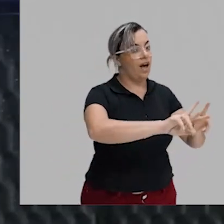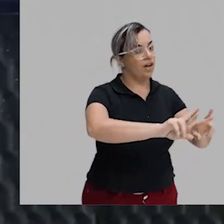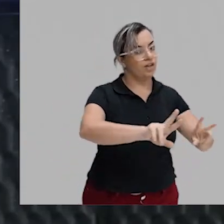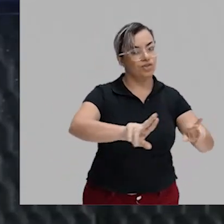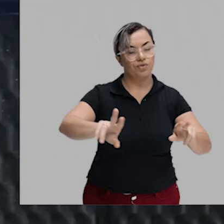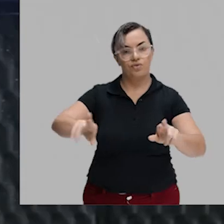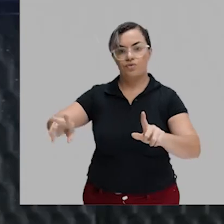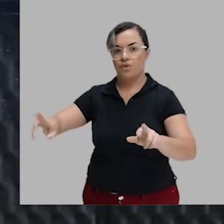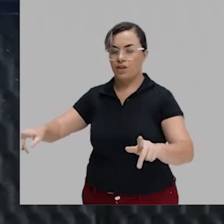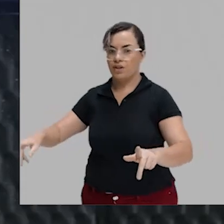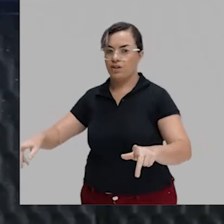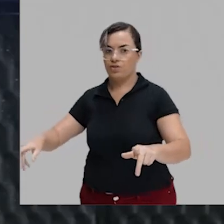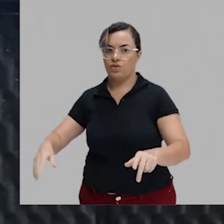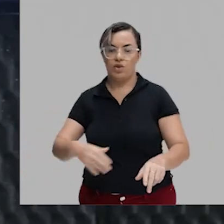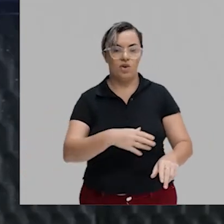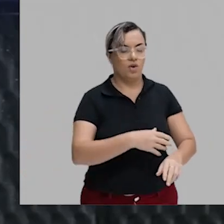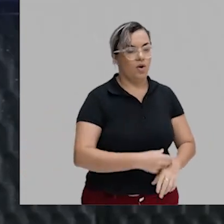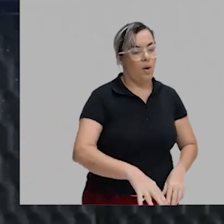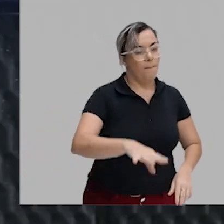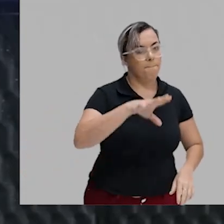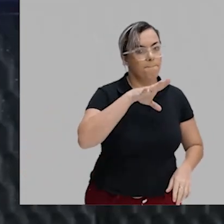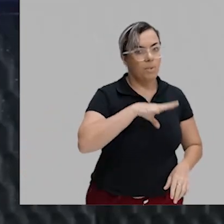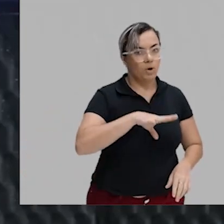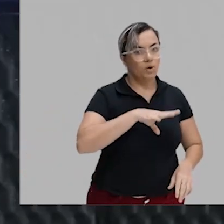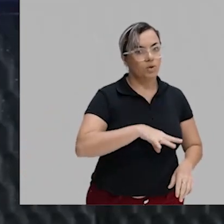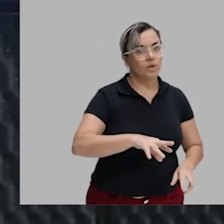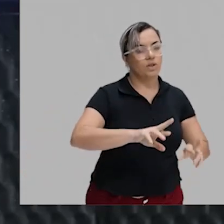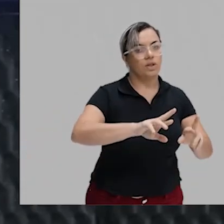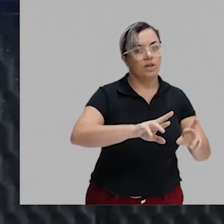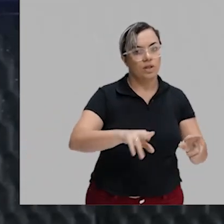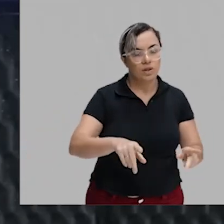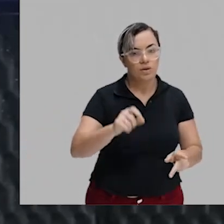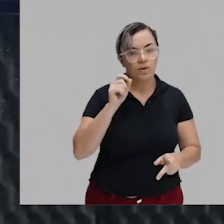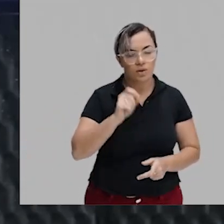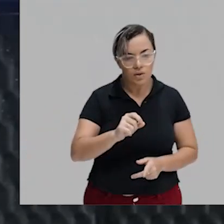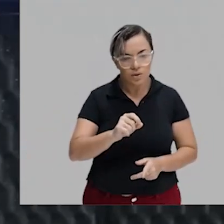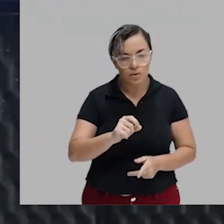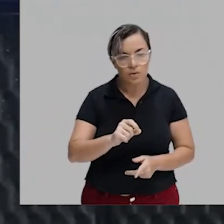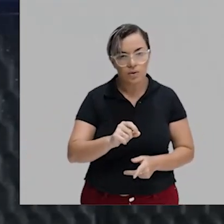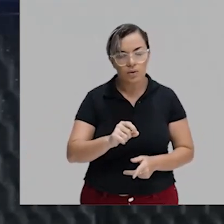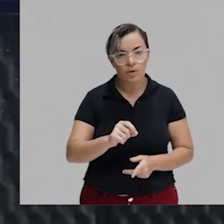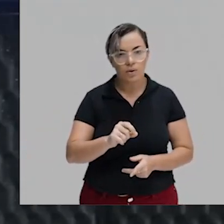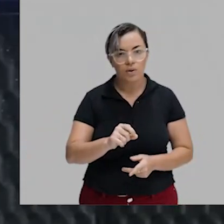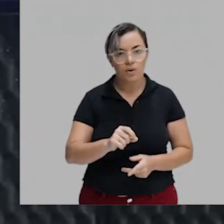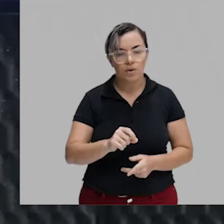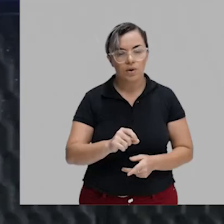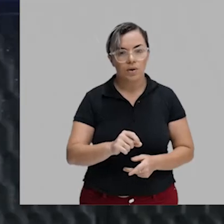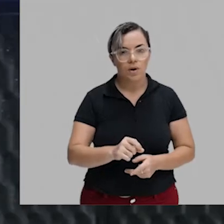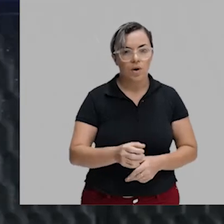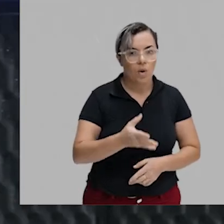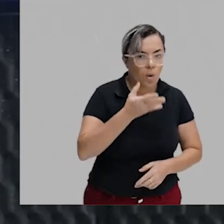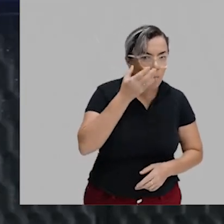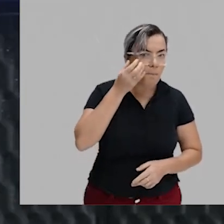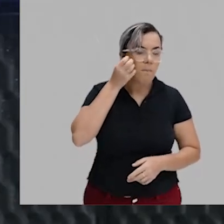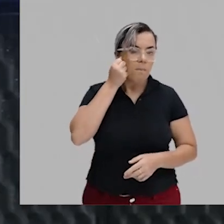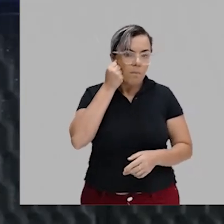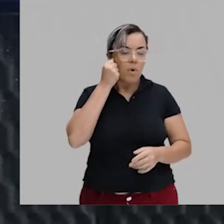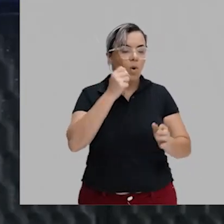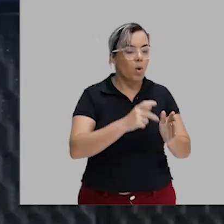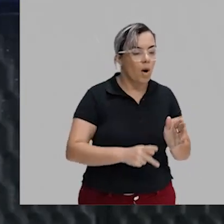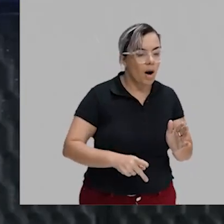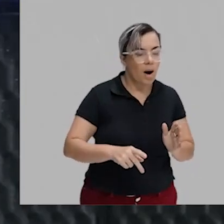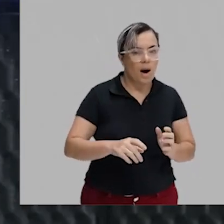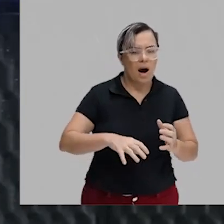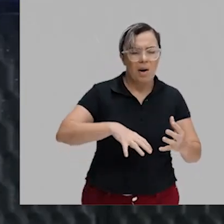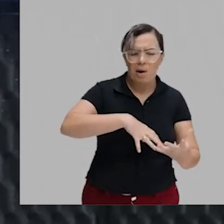práticas mercantilistas. Portugal, o patrimonialismo, a confusão entre o público, o privado